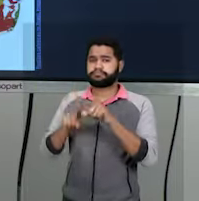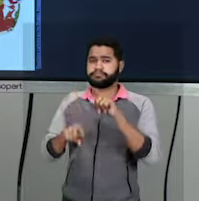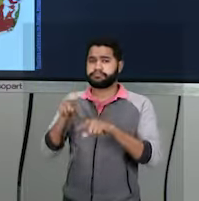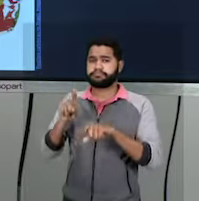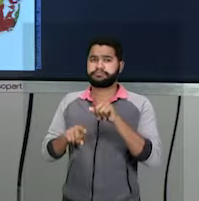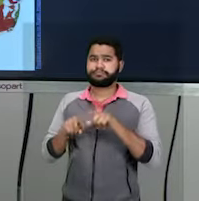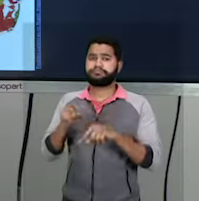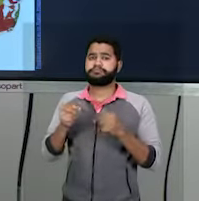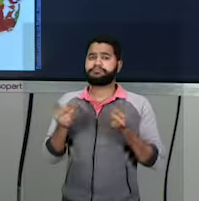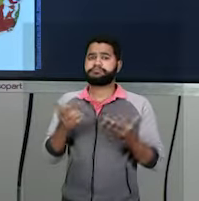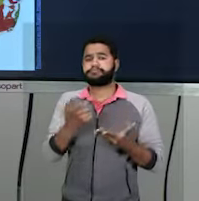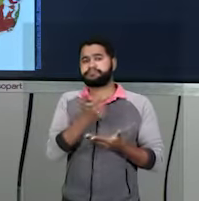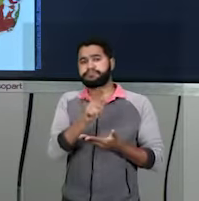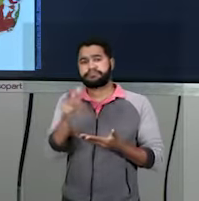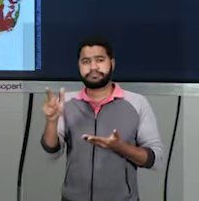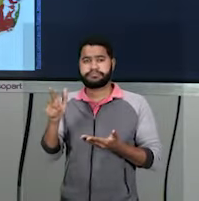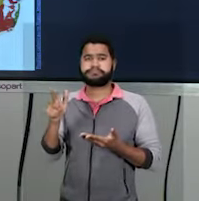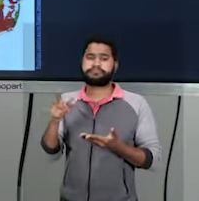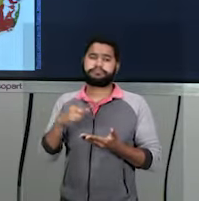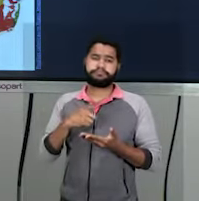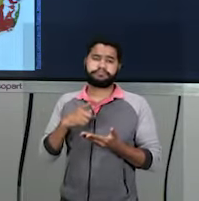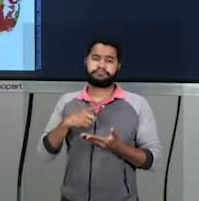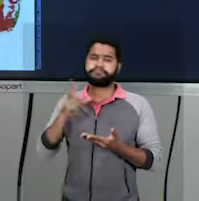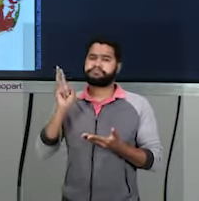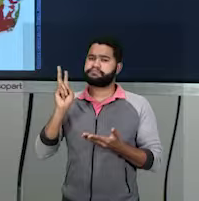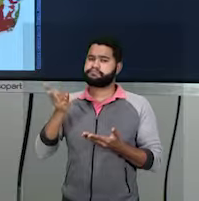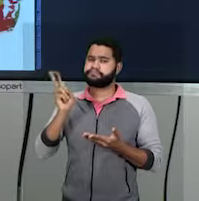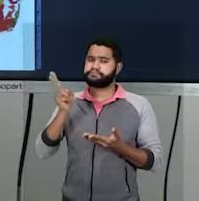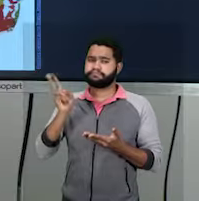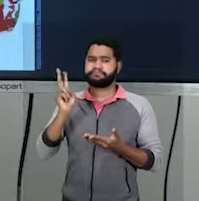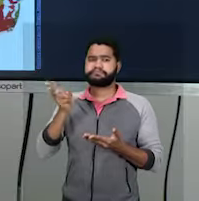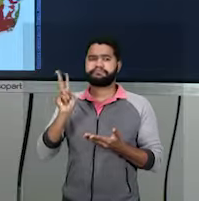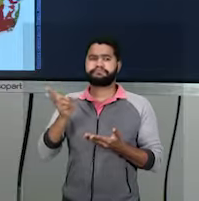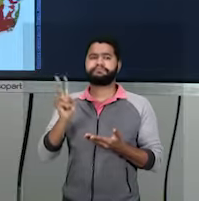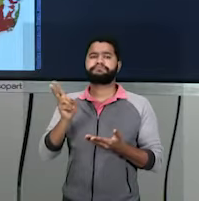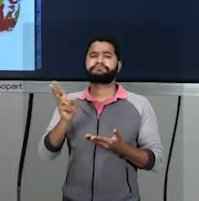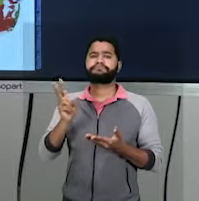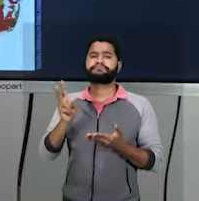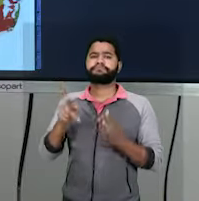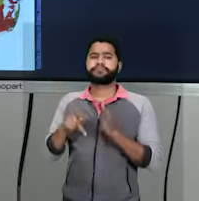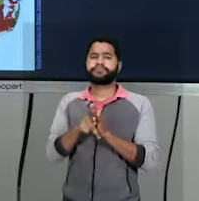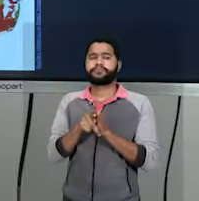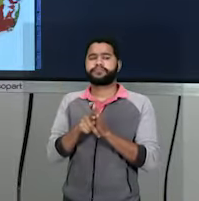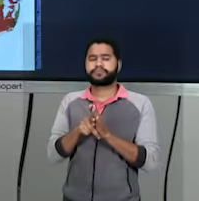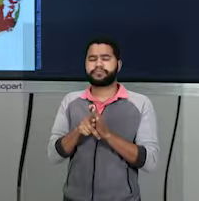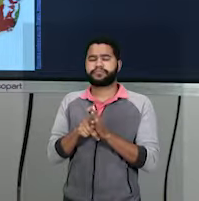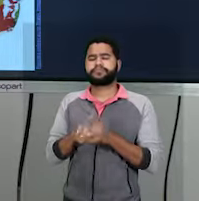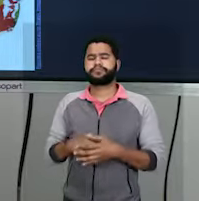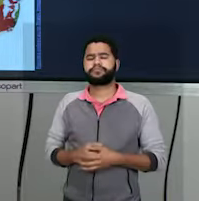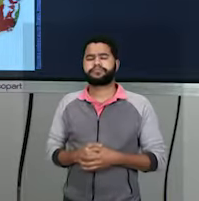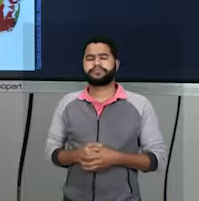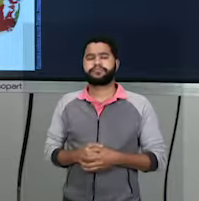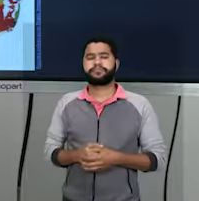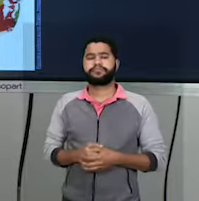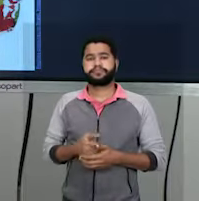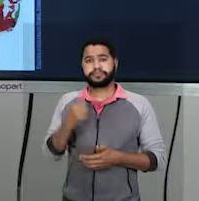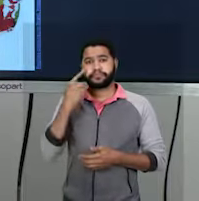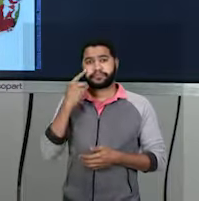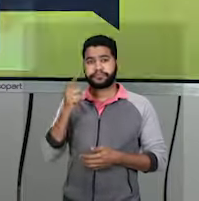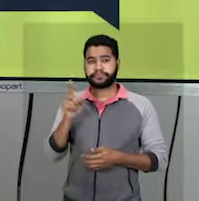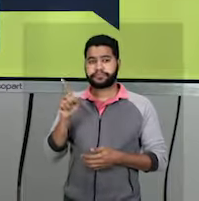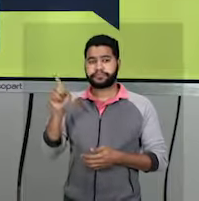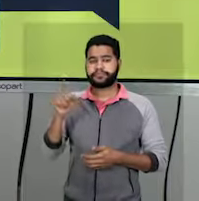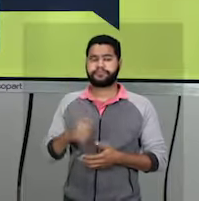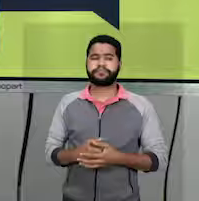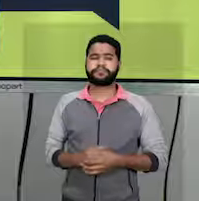produtos então outros produtos vão passar pelo mesmo pelo mesmo meio de transporte nós vamos ver aqui